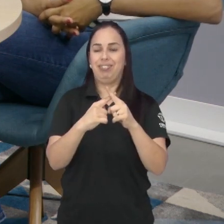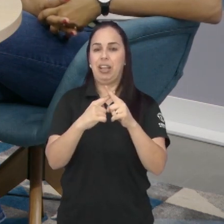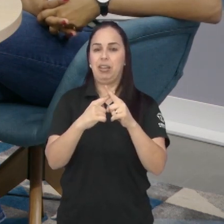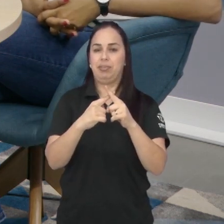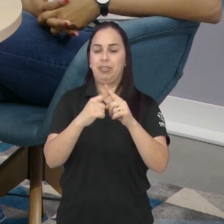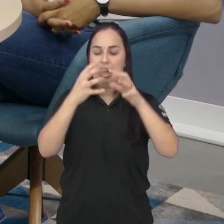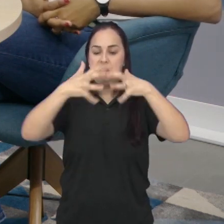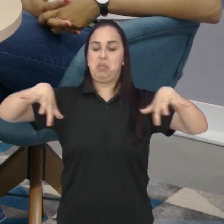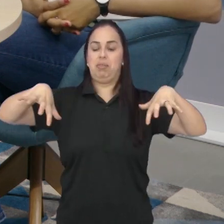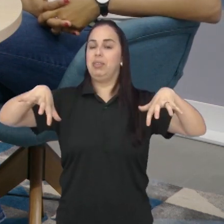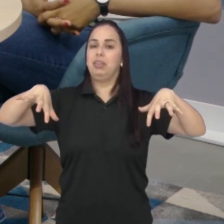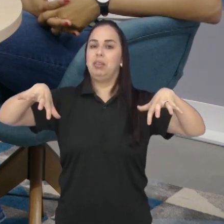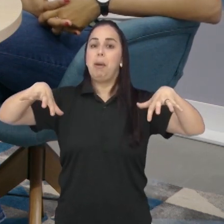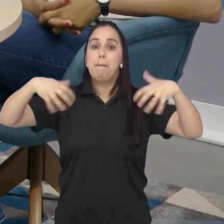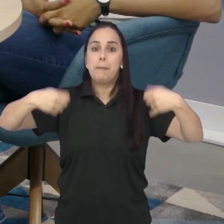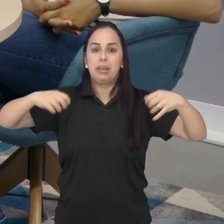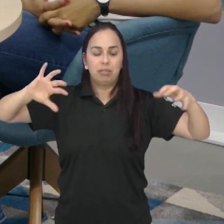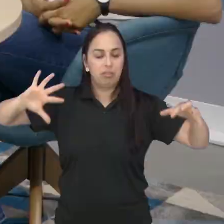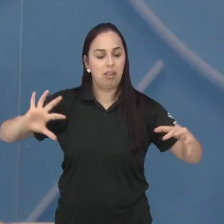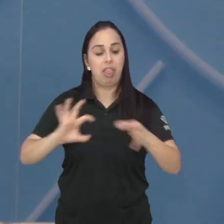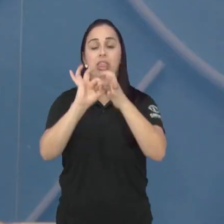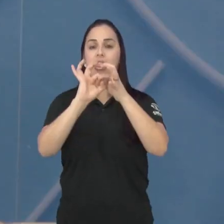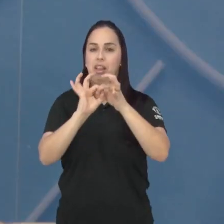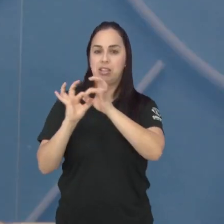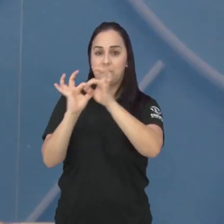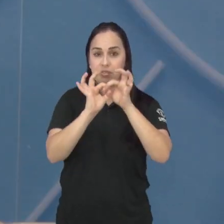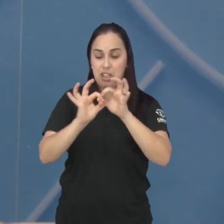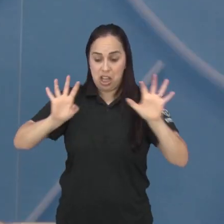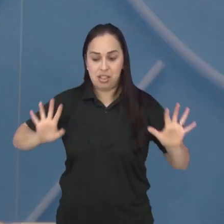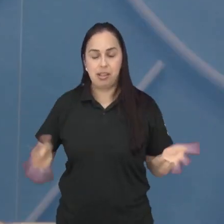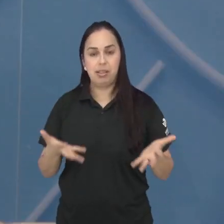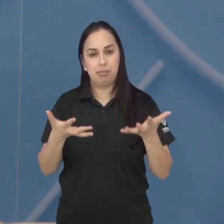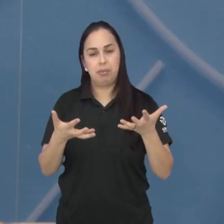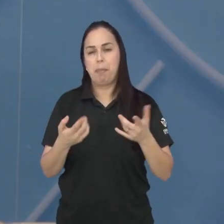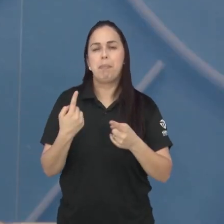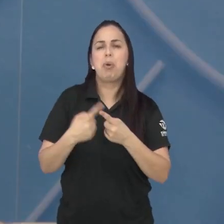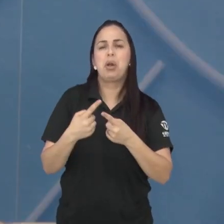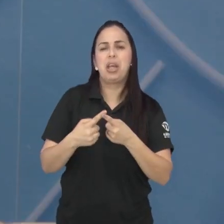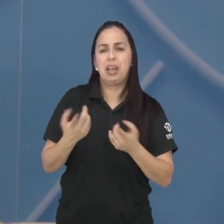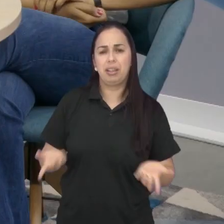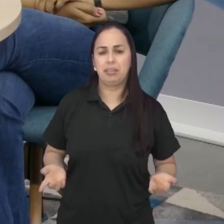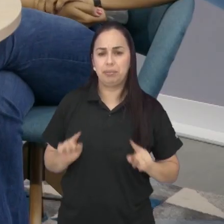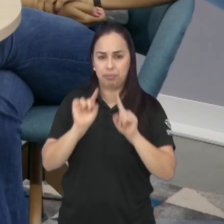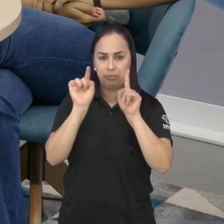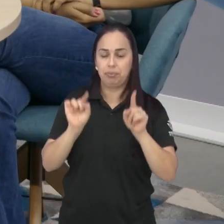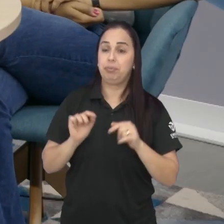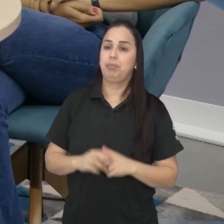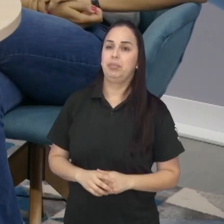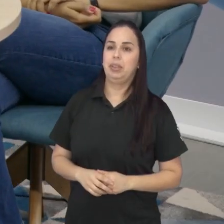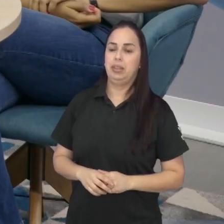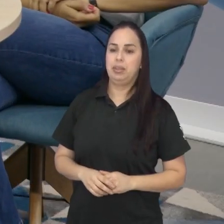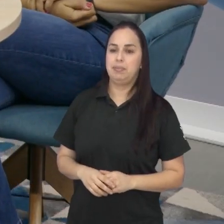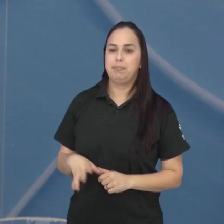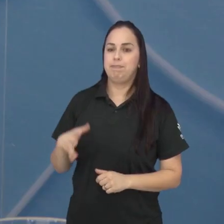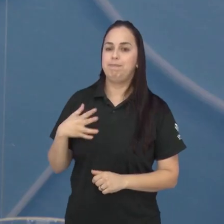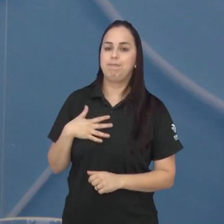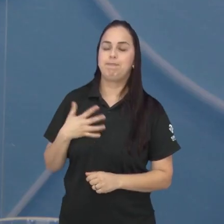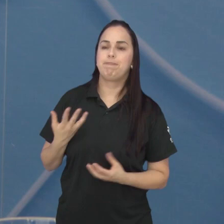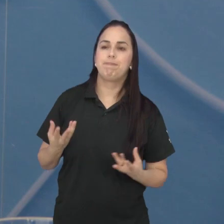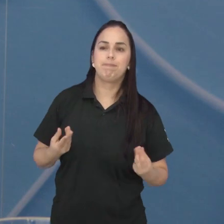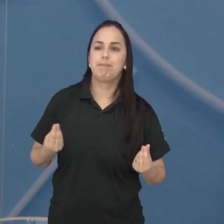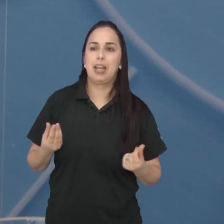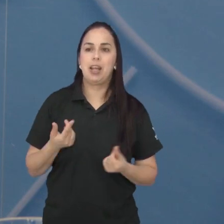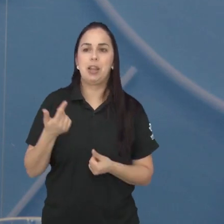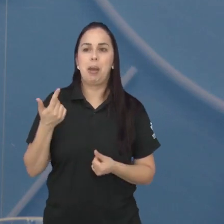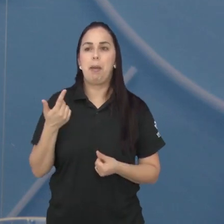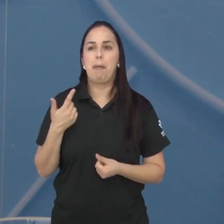ela faz justamente o contrário, né? Estimula essa rivalidade entre todas nós. Então, eu não consigo